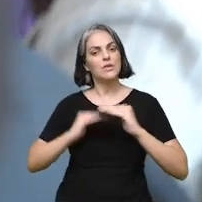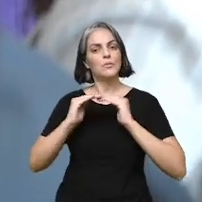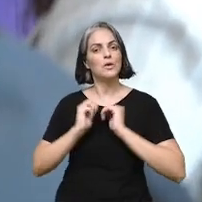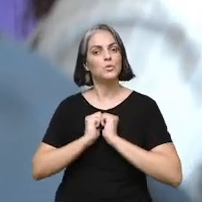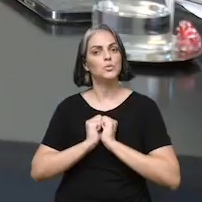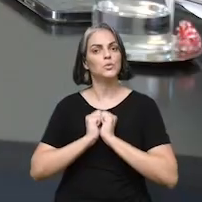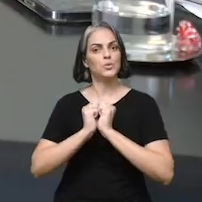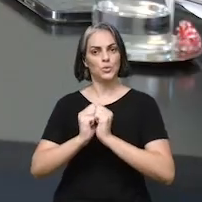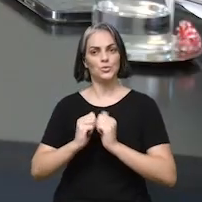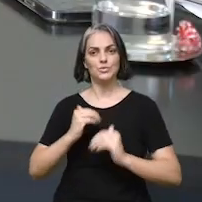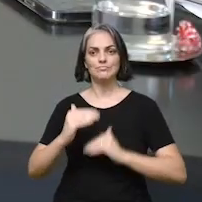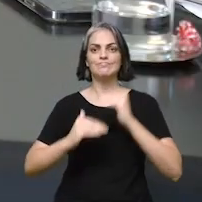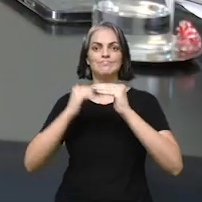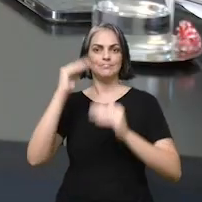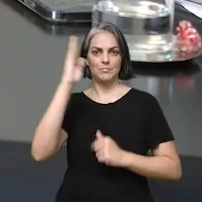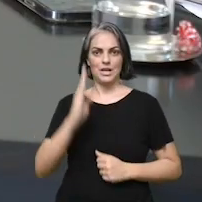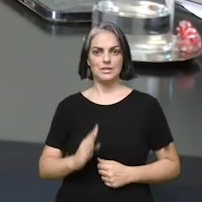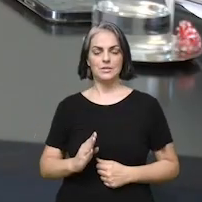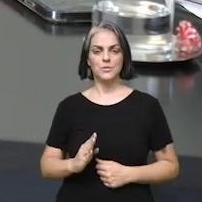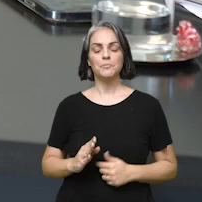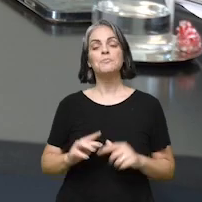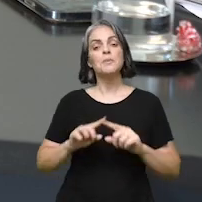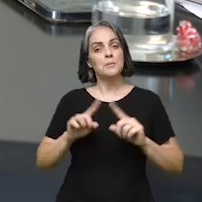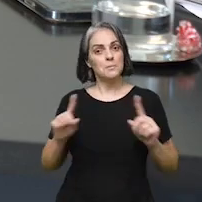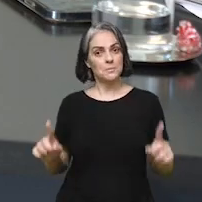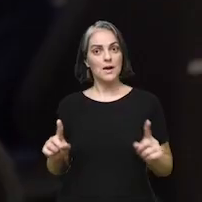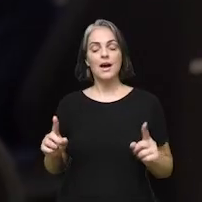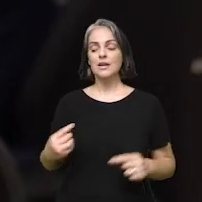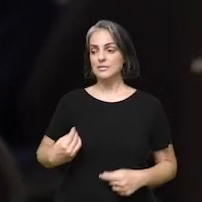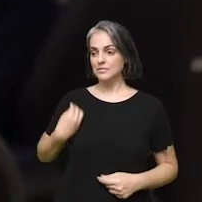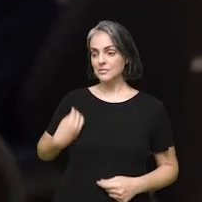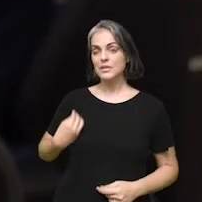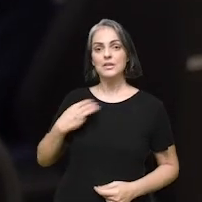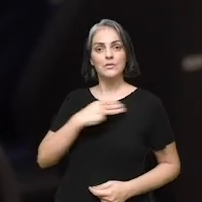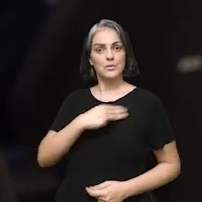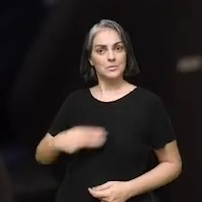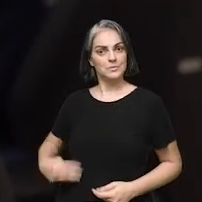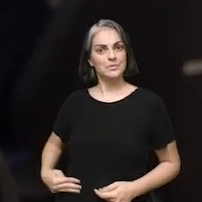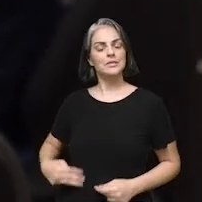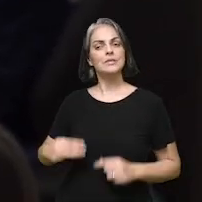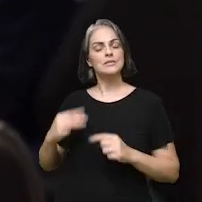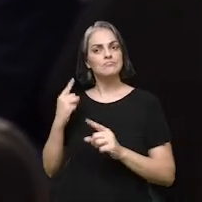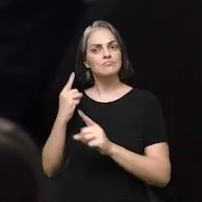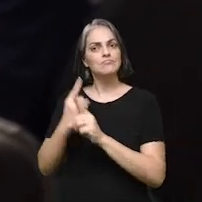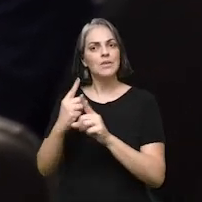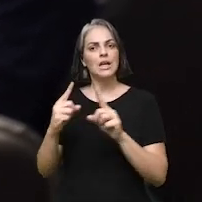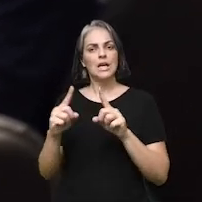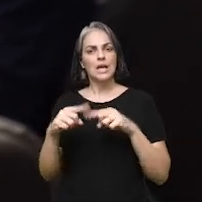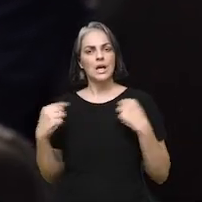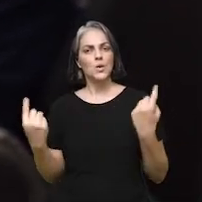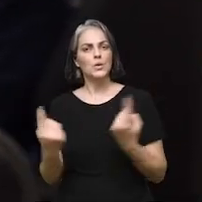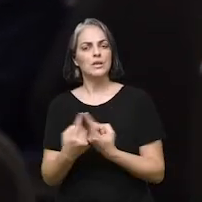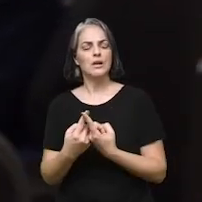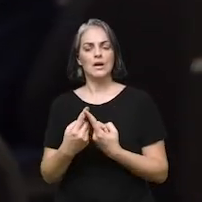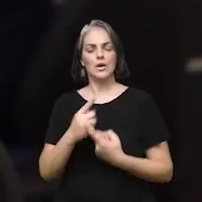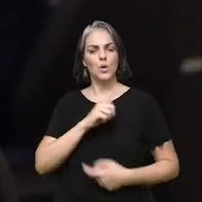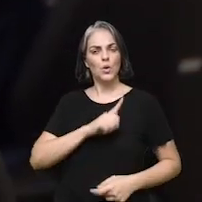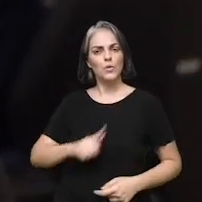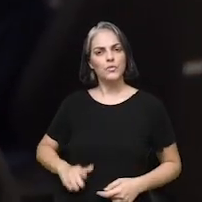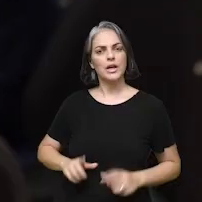integral do Brasil. Então, ter um ministro reunindo com o governador, reunindo